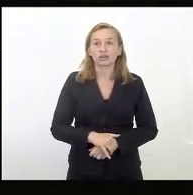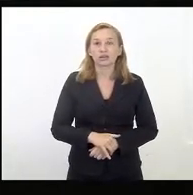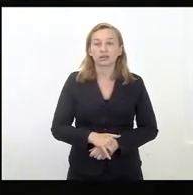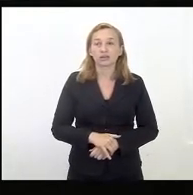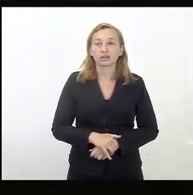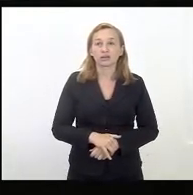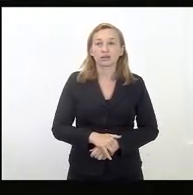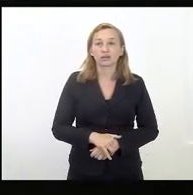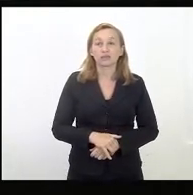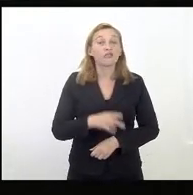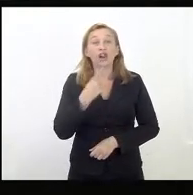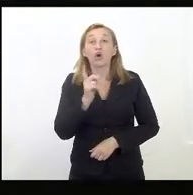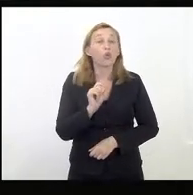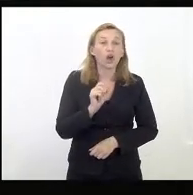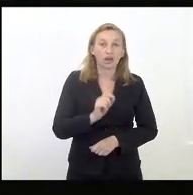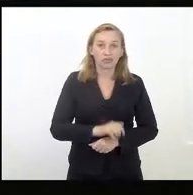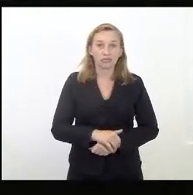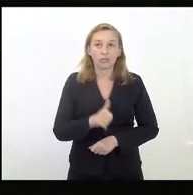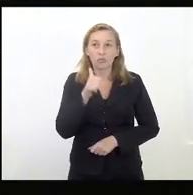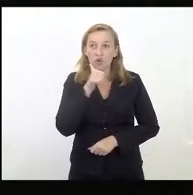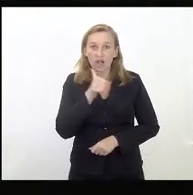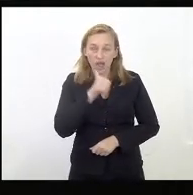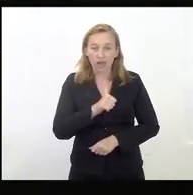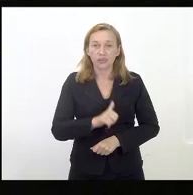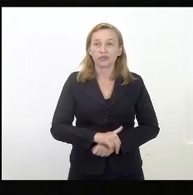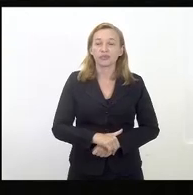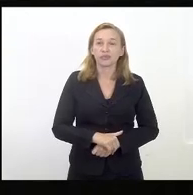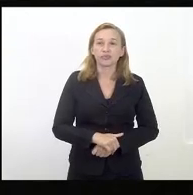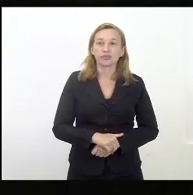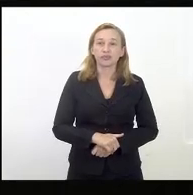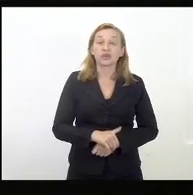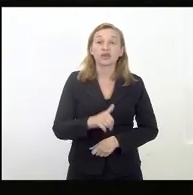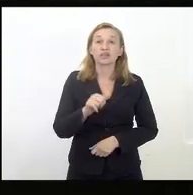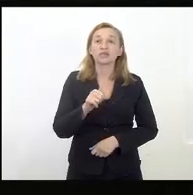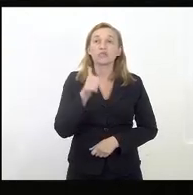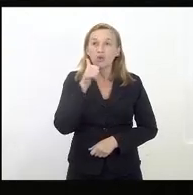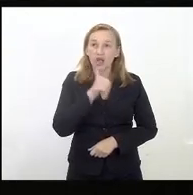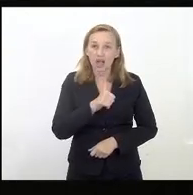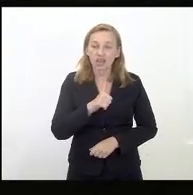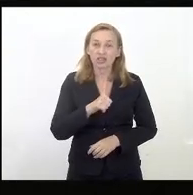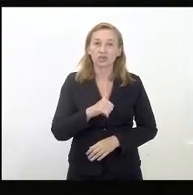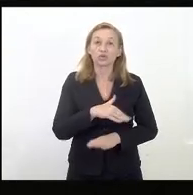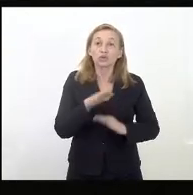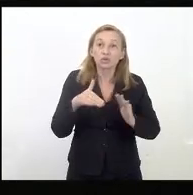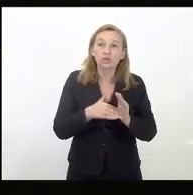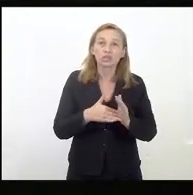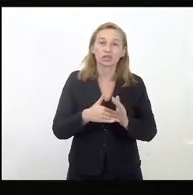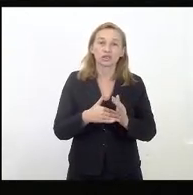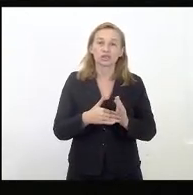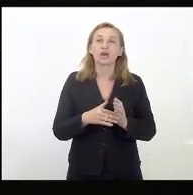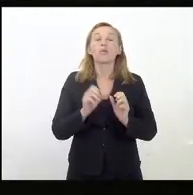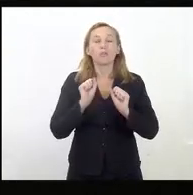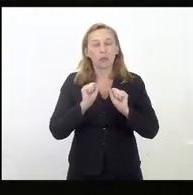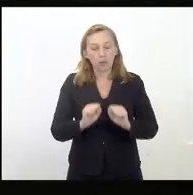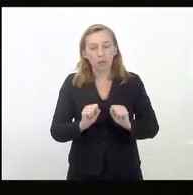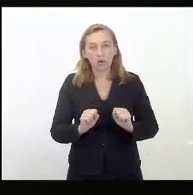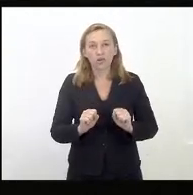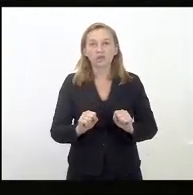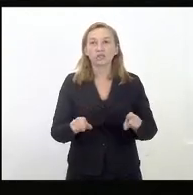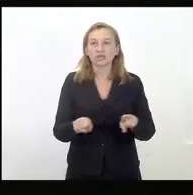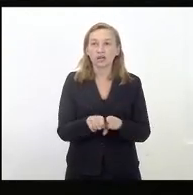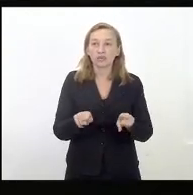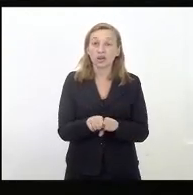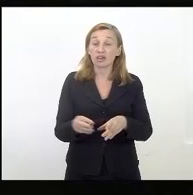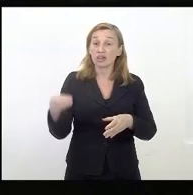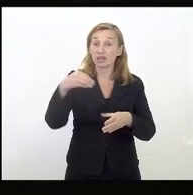de que mulheres as mulheres também podem estar no meio